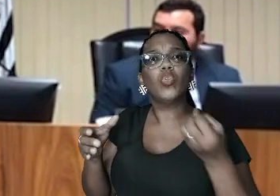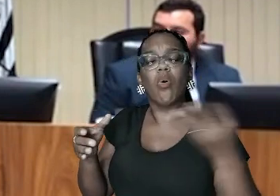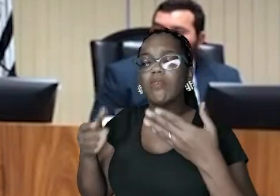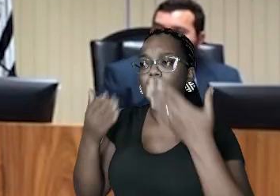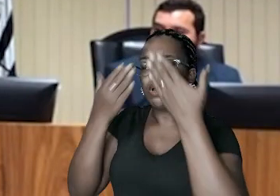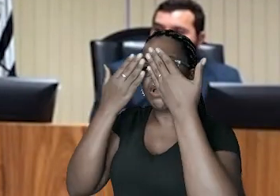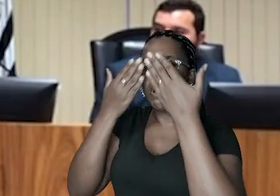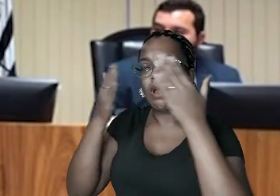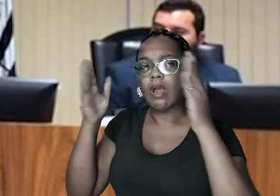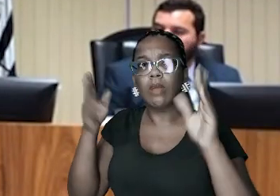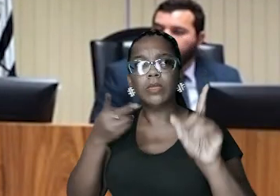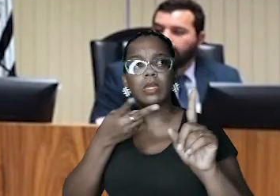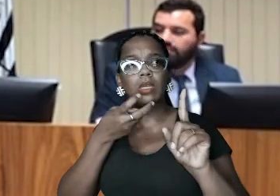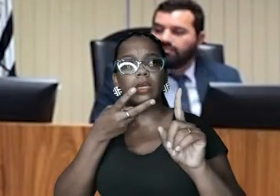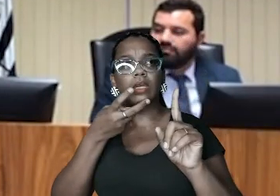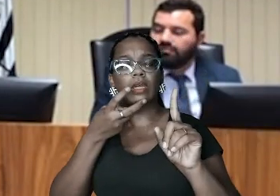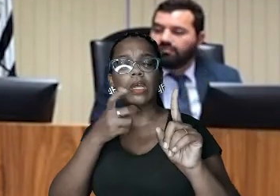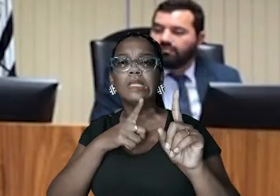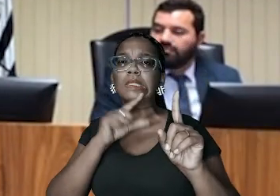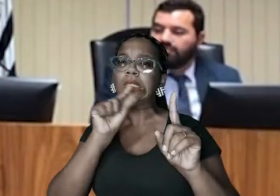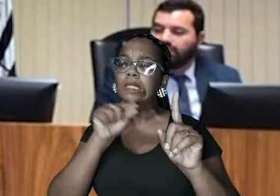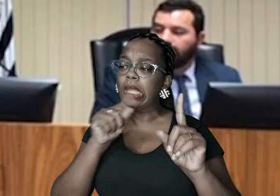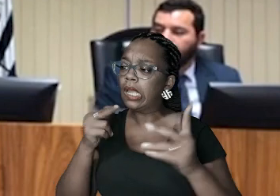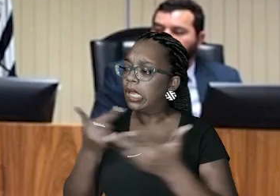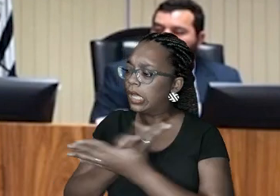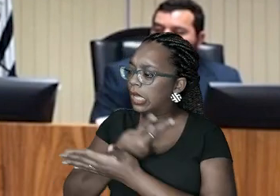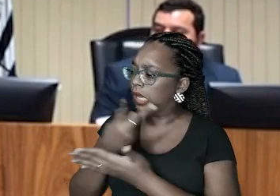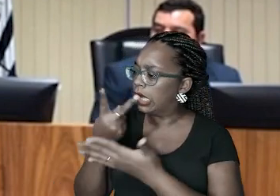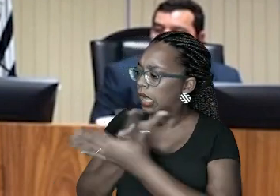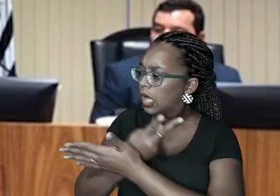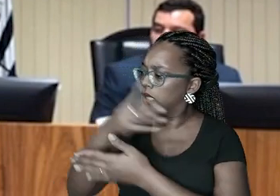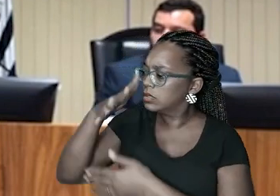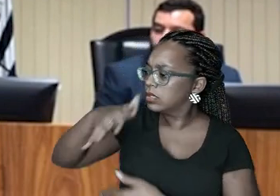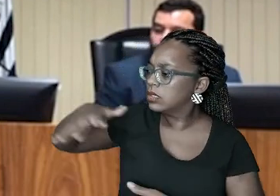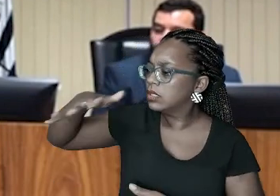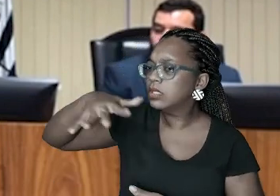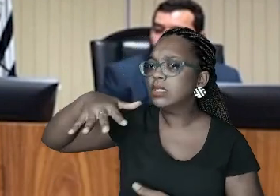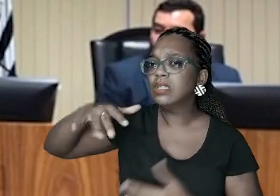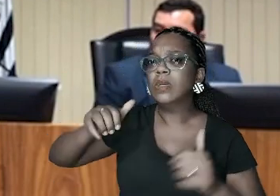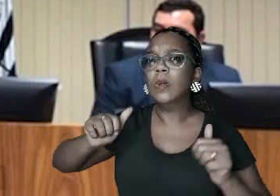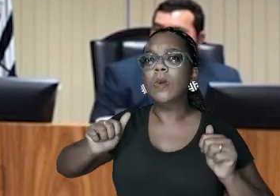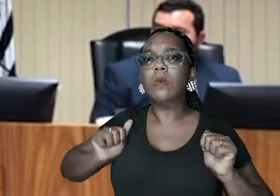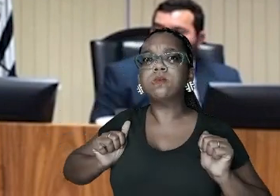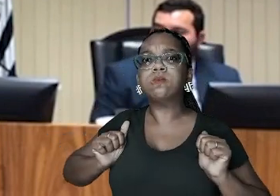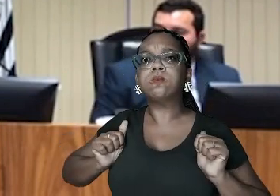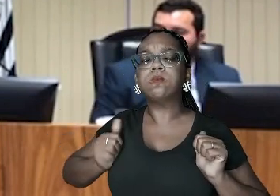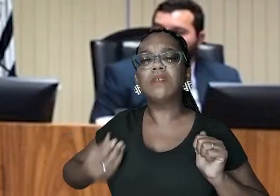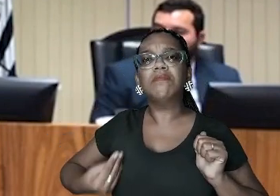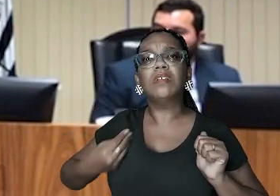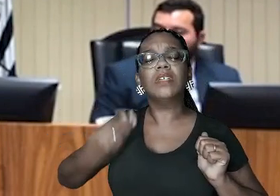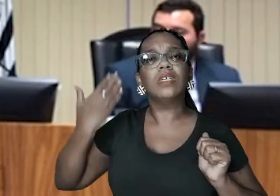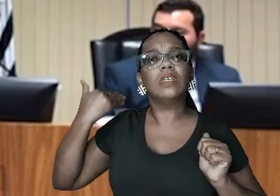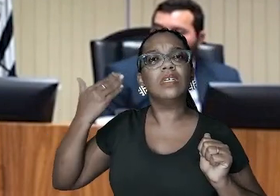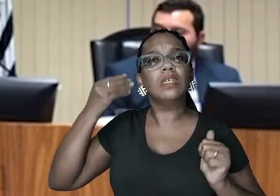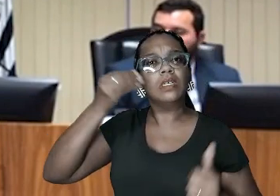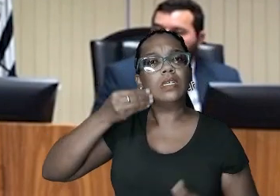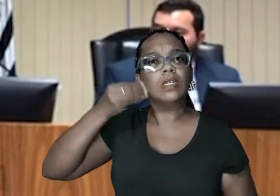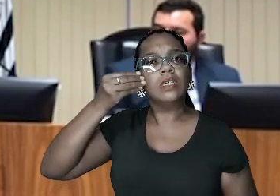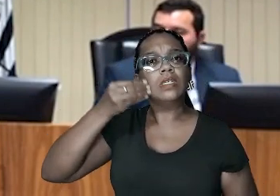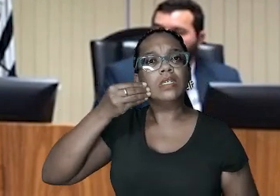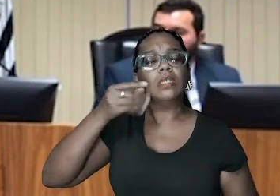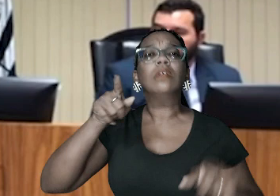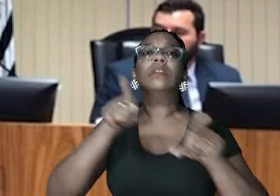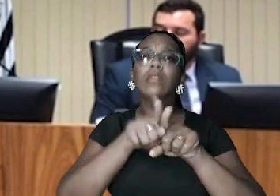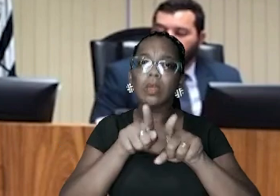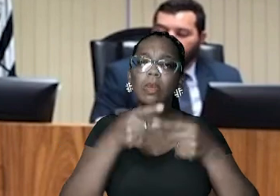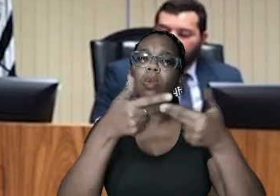não vivia dentro daquele Universo de repente novos horizontes se abriam havia alguma coisa errada naquele ambiente